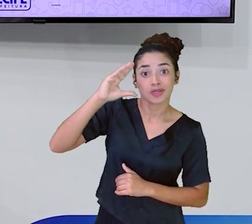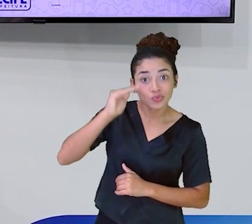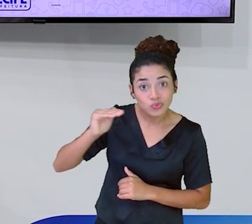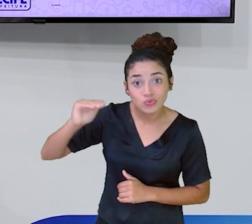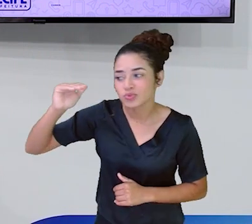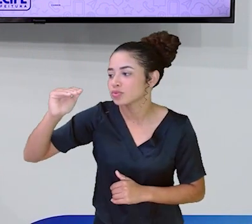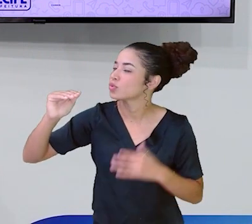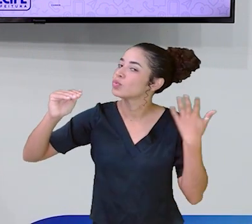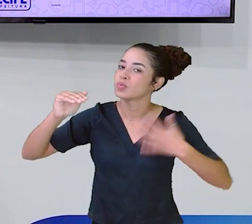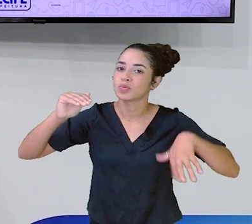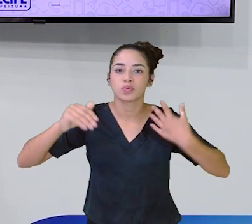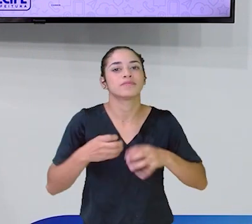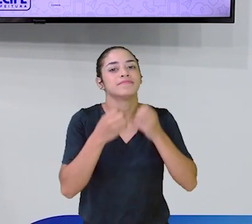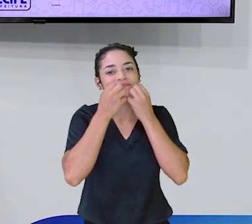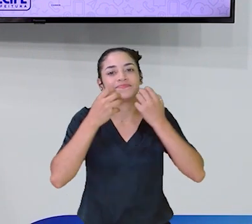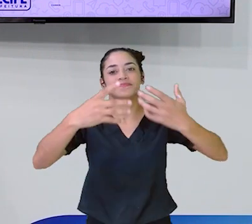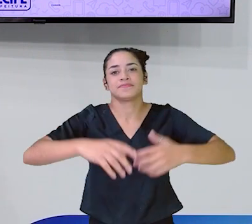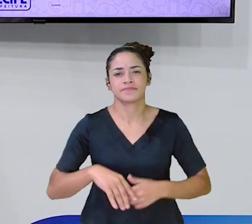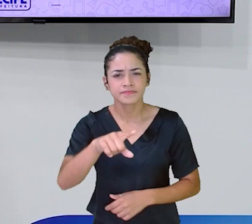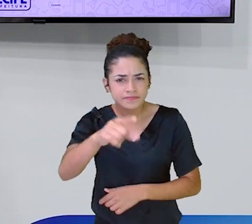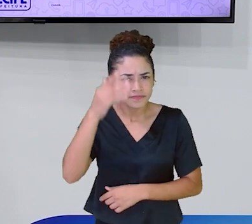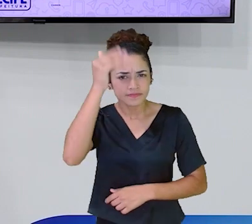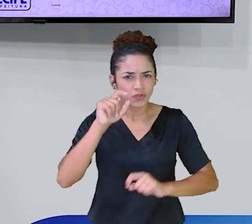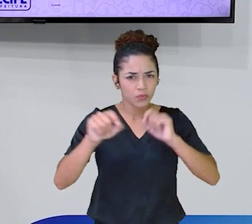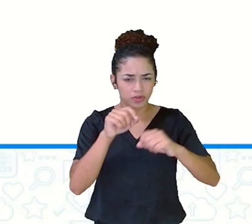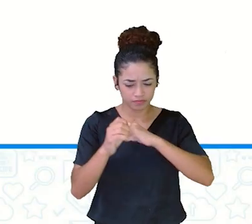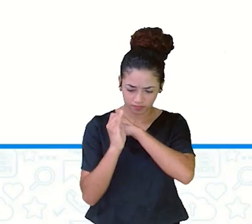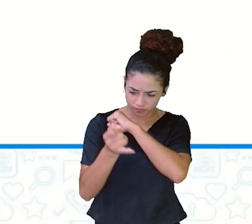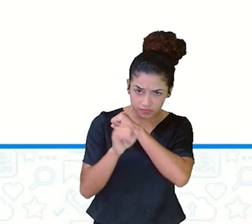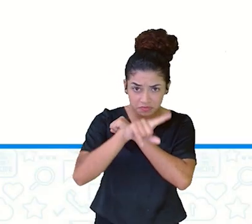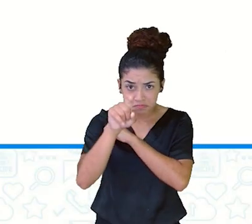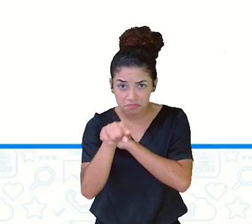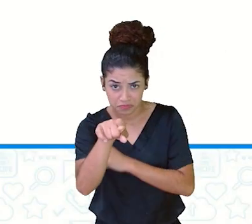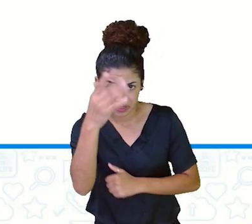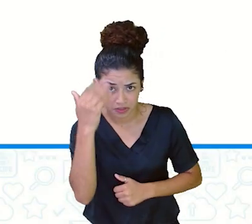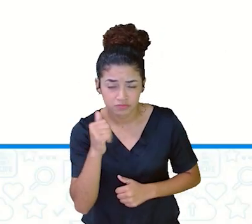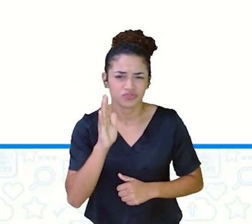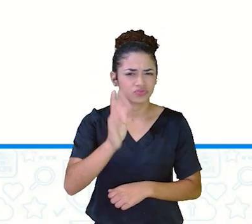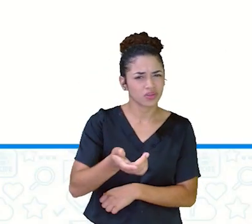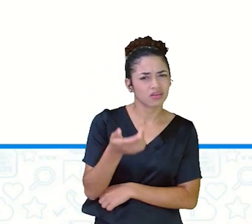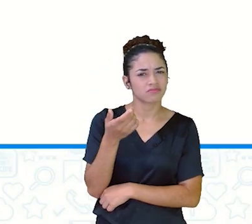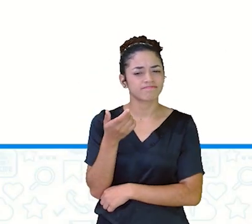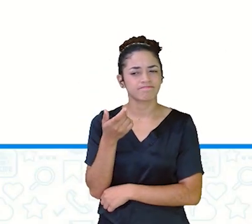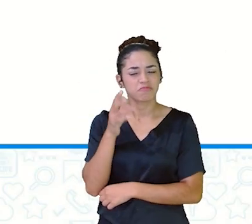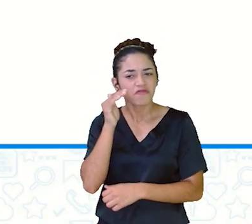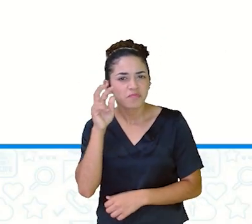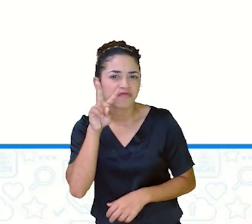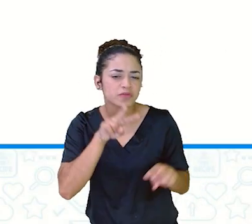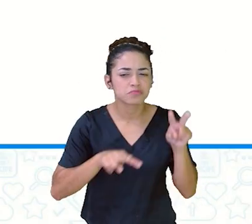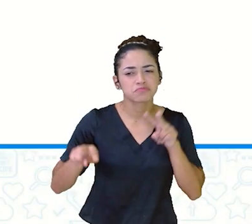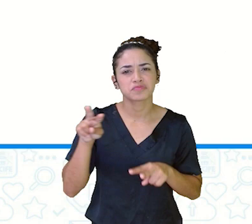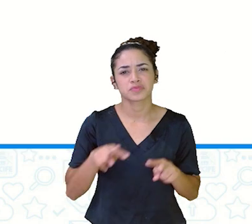fazer toda a diferença. Você sabe o que é uma crônica? E aí, vocês já ouviram falar